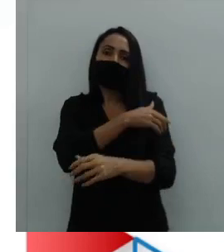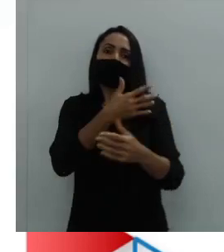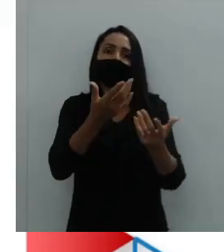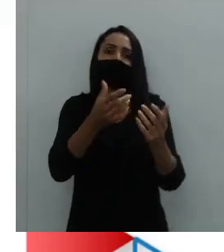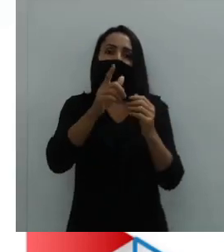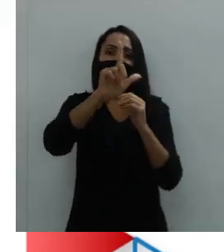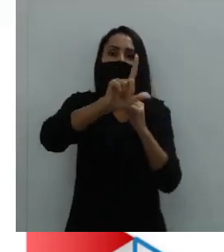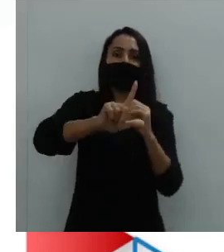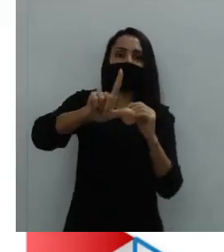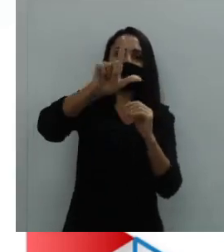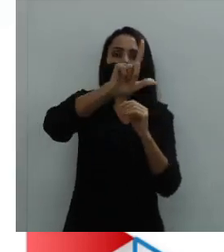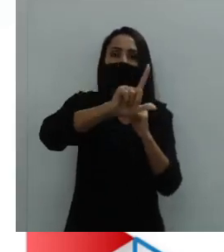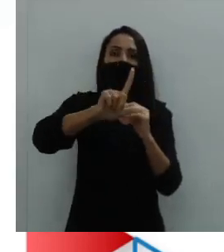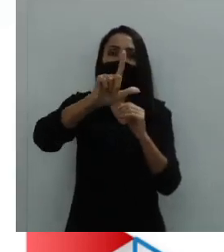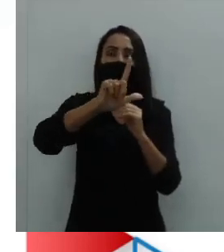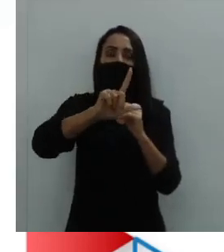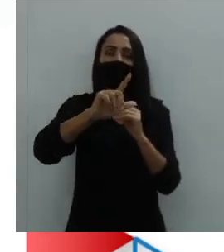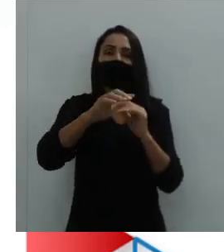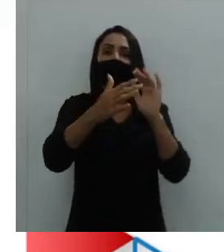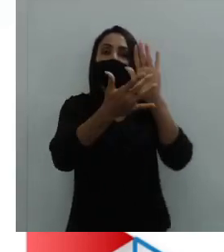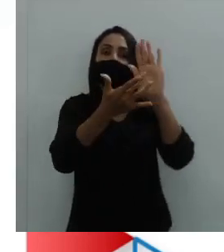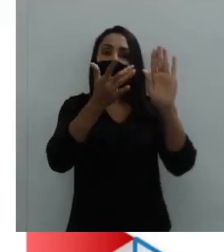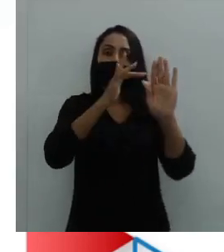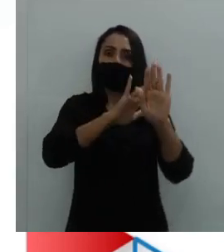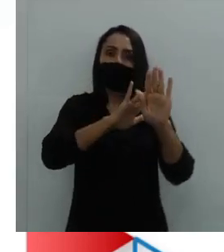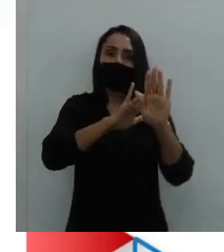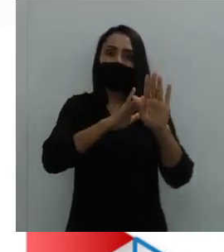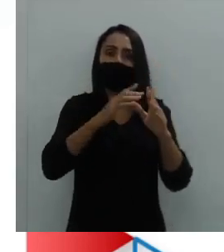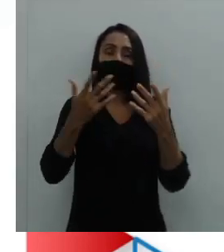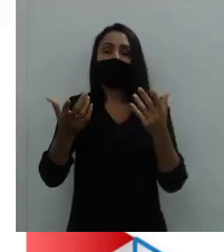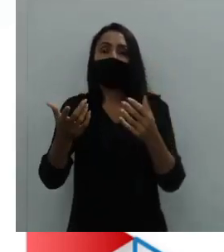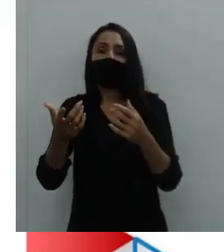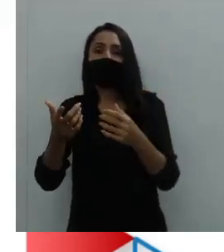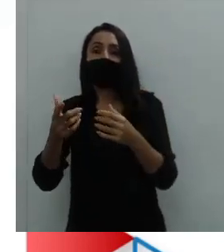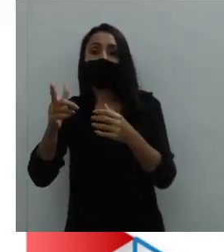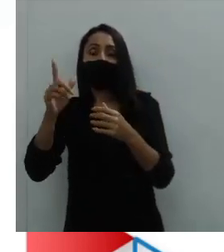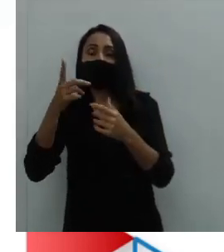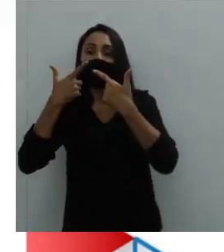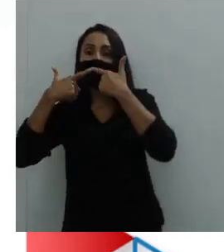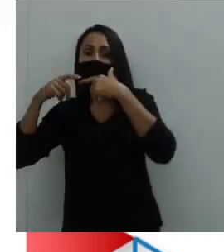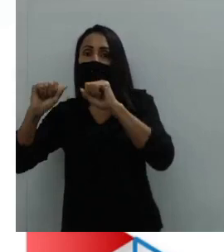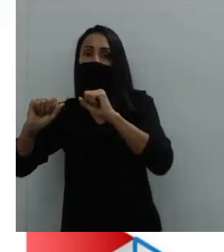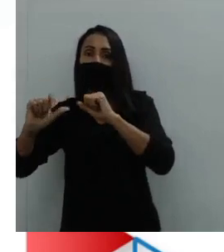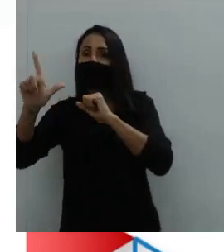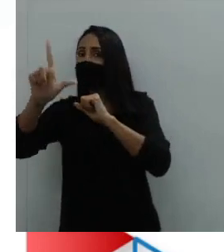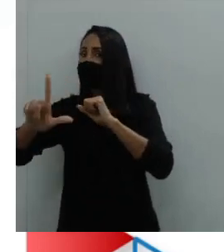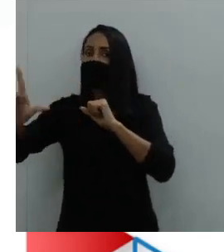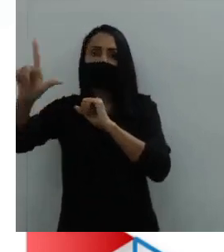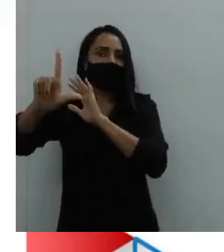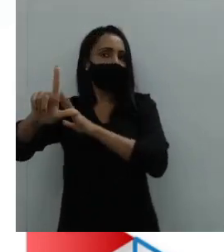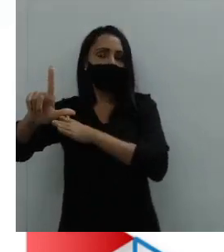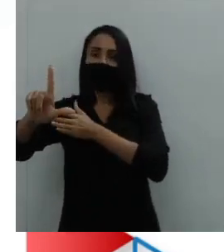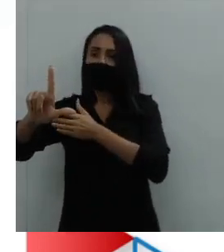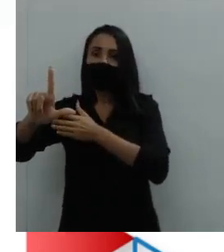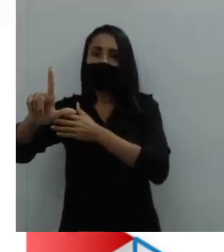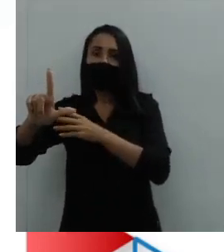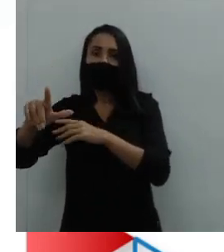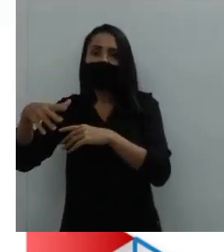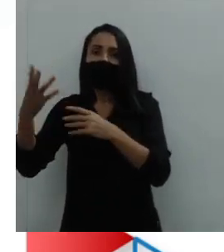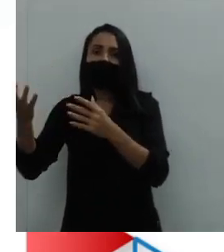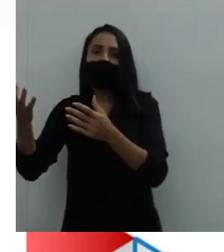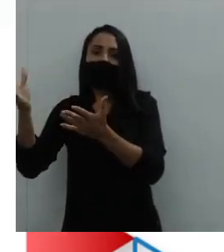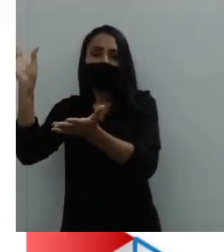literária é a linguagem conotativa. Linguagem não literária, denotativa. E vamos